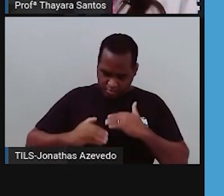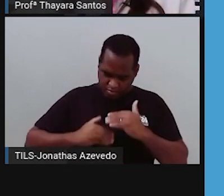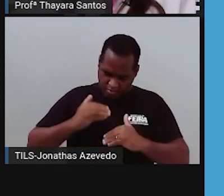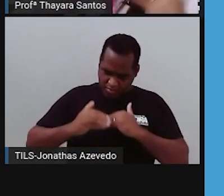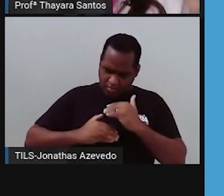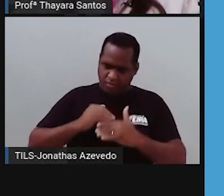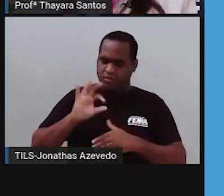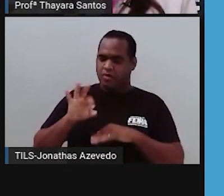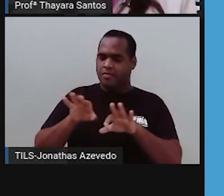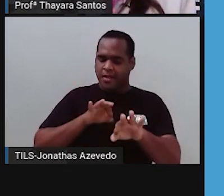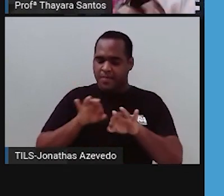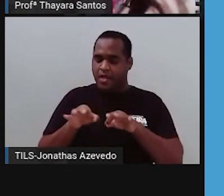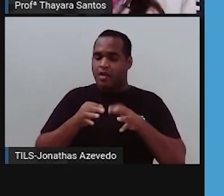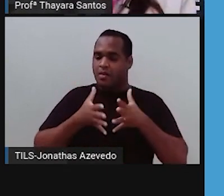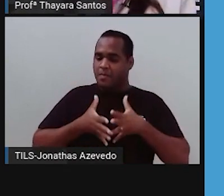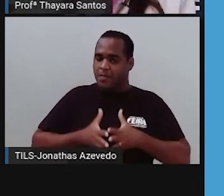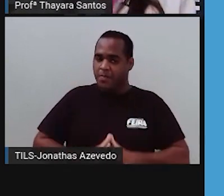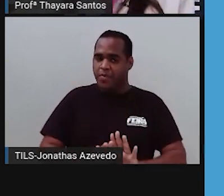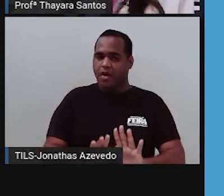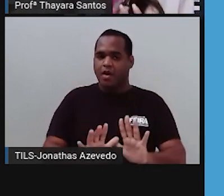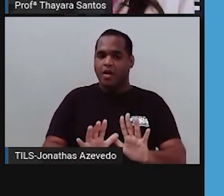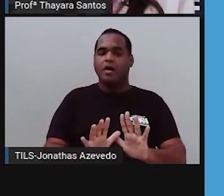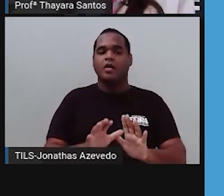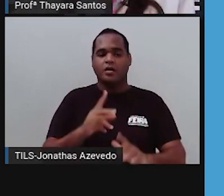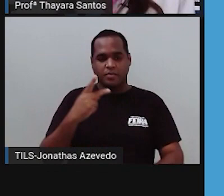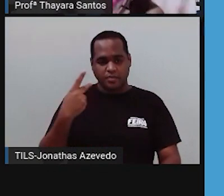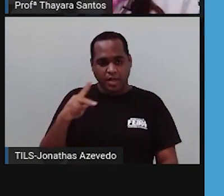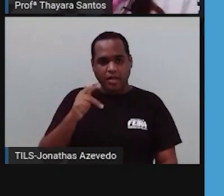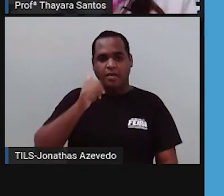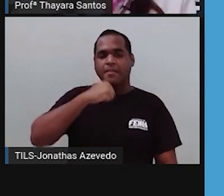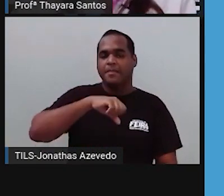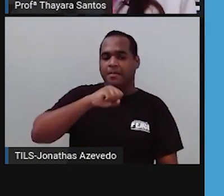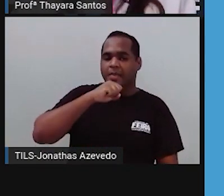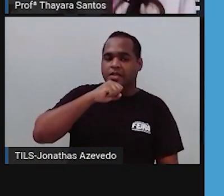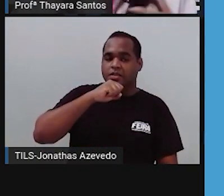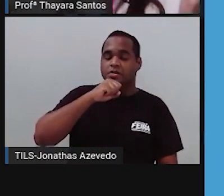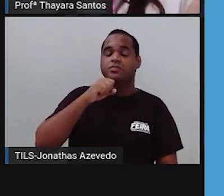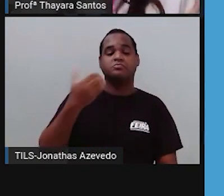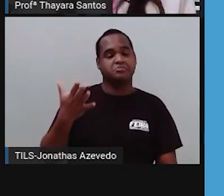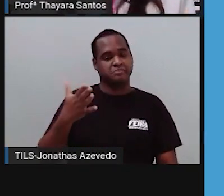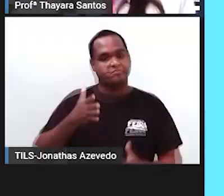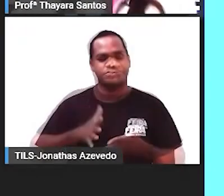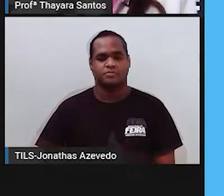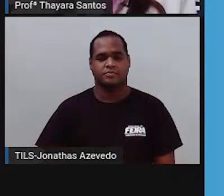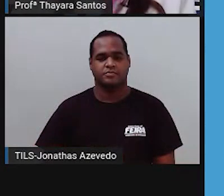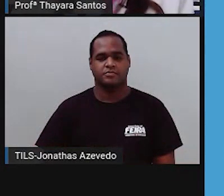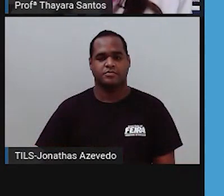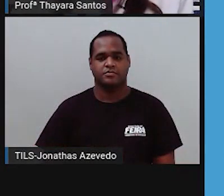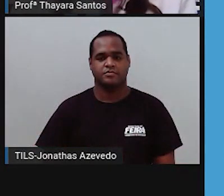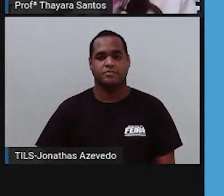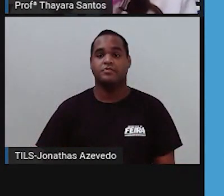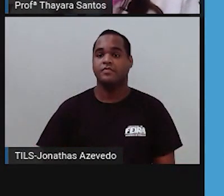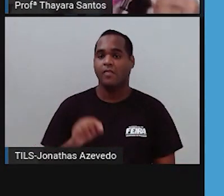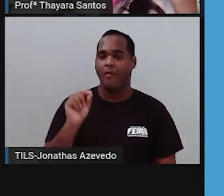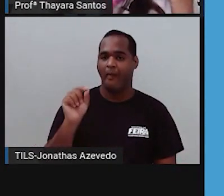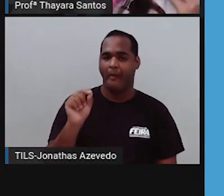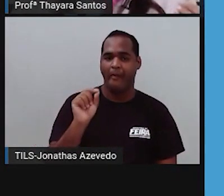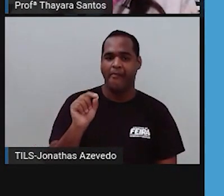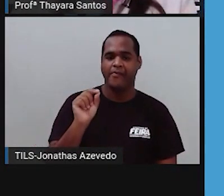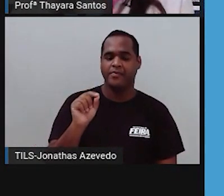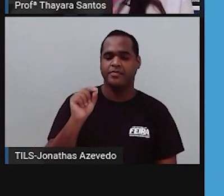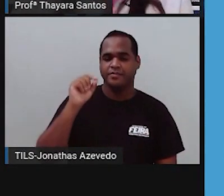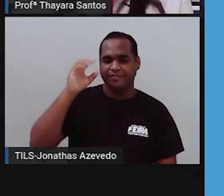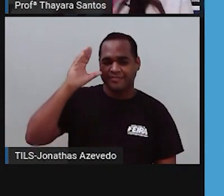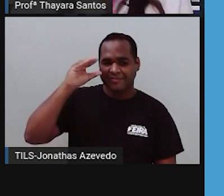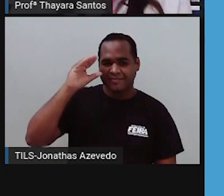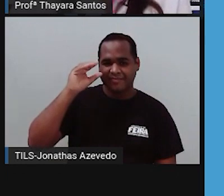se preparando para sair de dentro do útero da mãe e ir para o meio externo. E eu trouxe uma